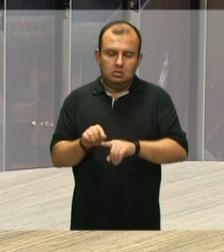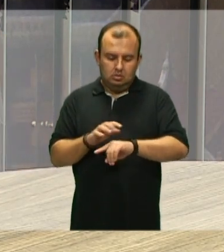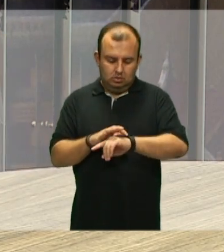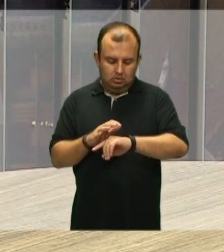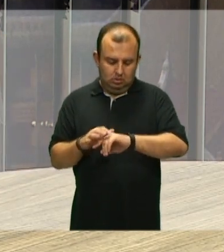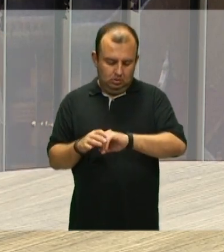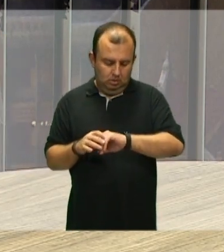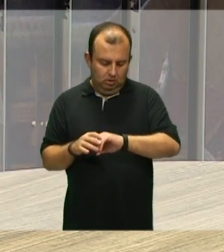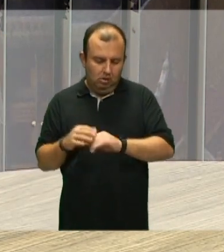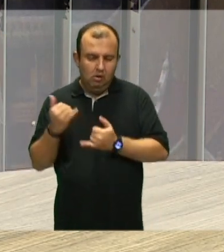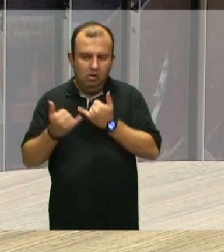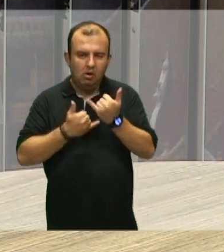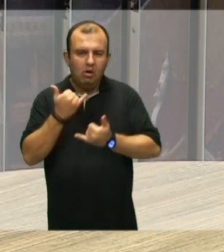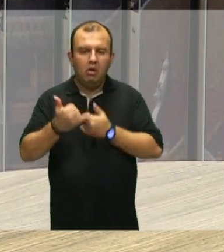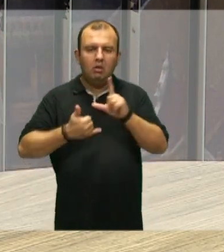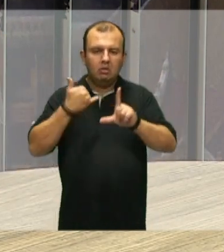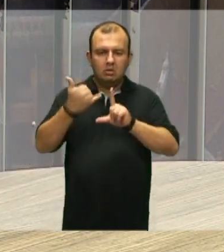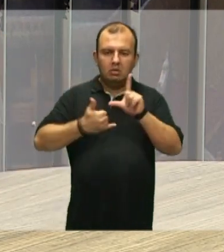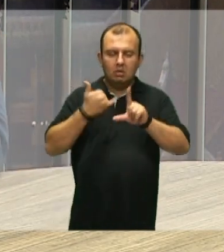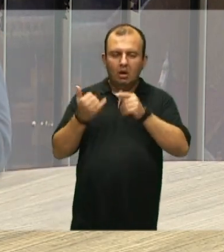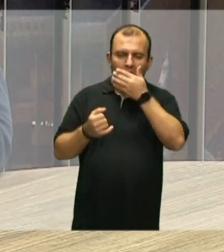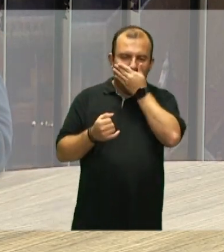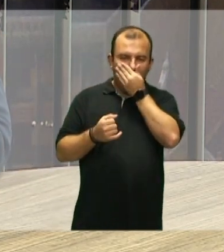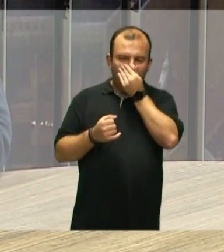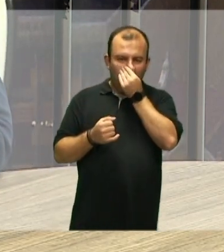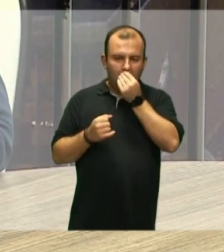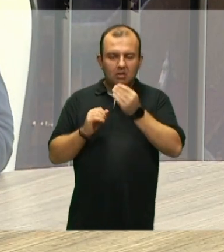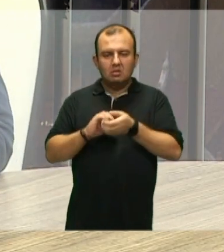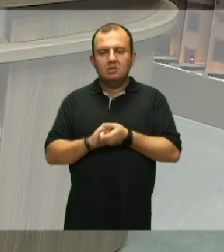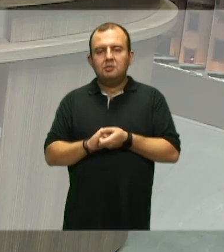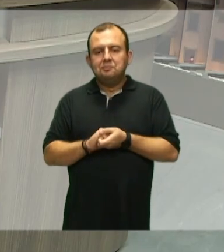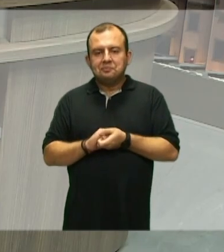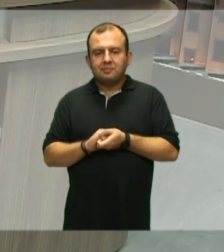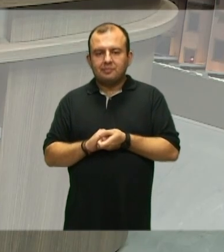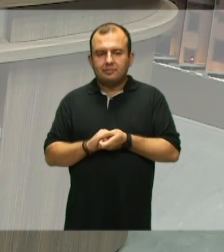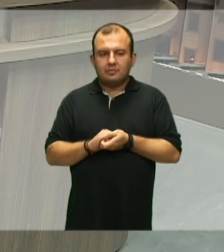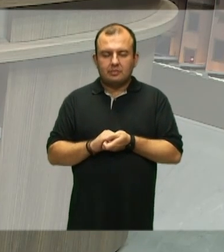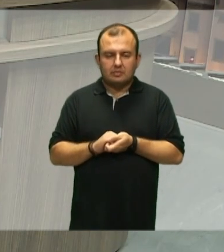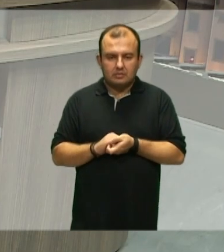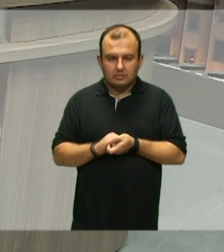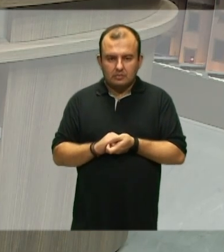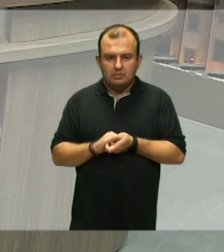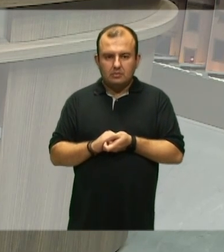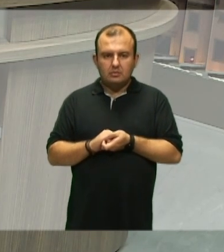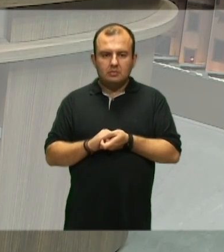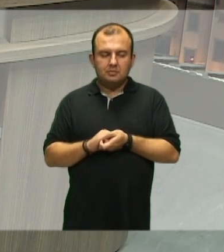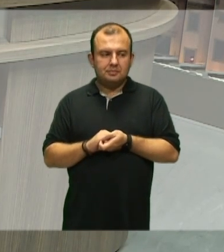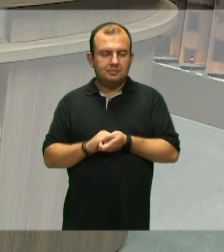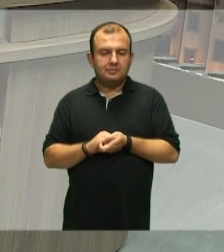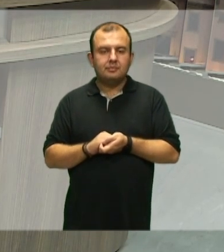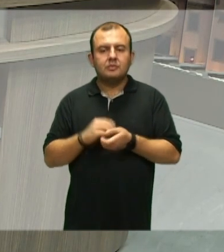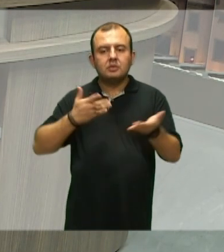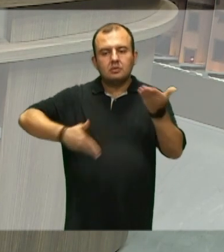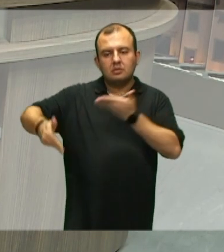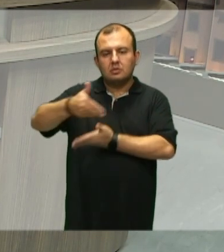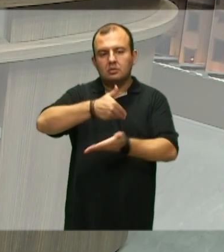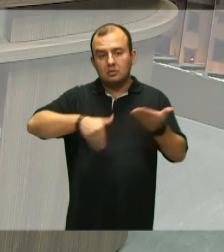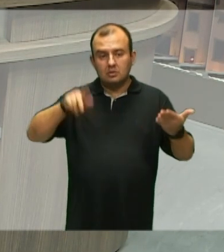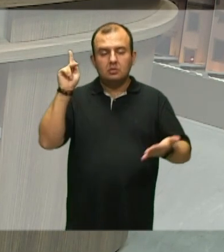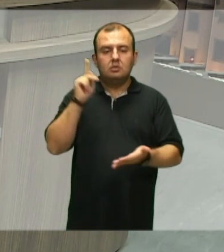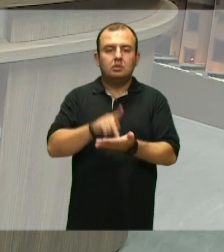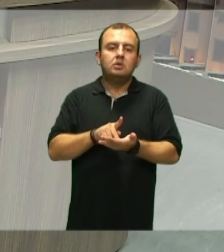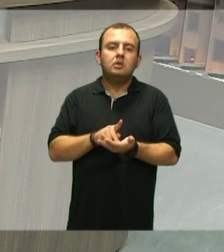como jogos lúdicos dentro desse trajeto da peça. Assim. E existe alguma interação